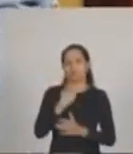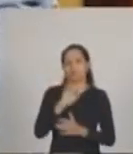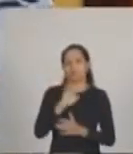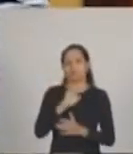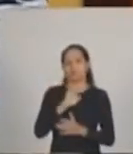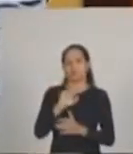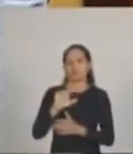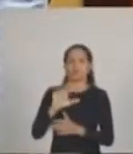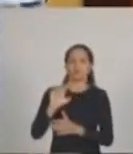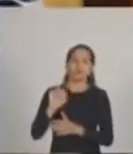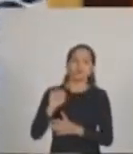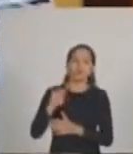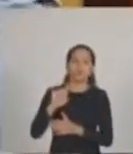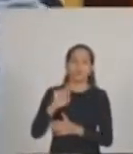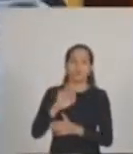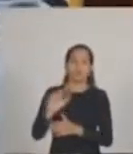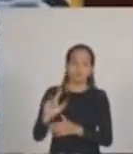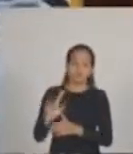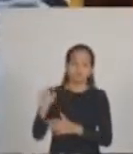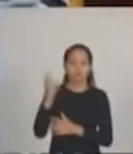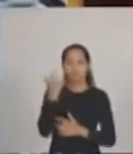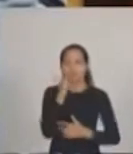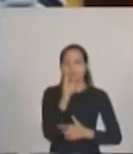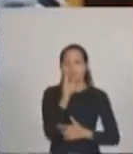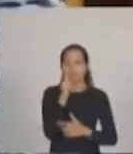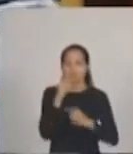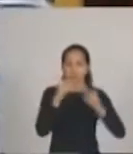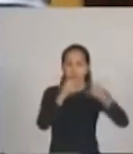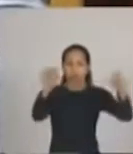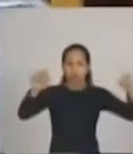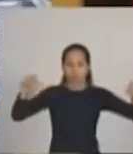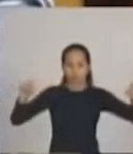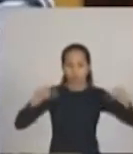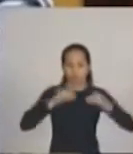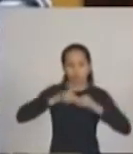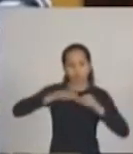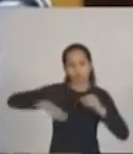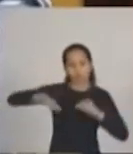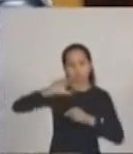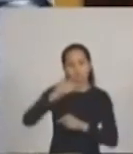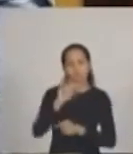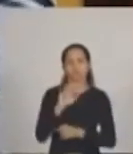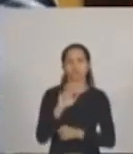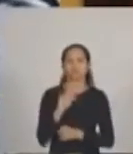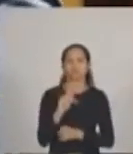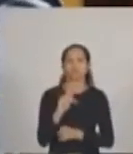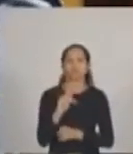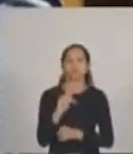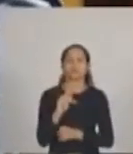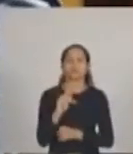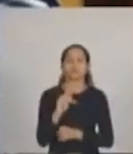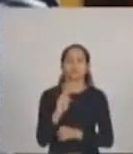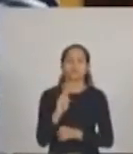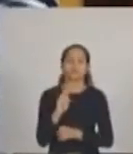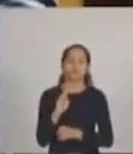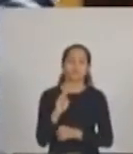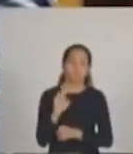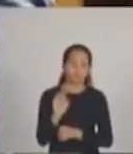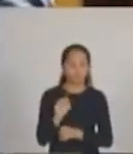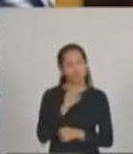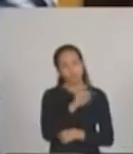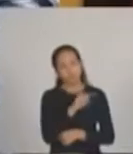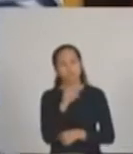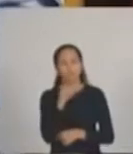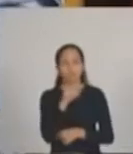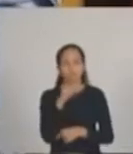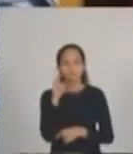de revitalização, recuperação das lagoas da região de Carapebus. Deputado Ari Pagung, em relação a esse